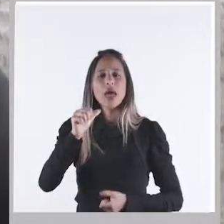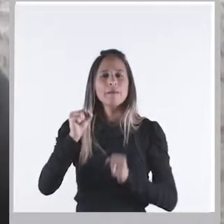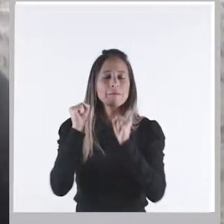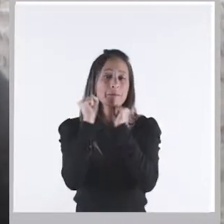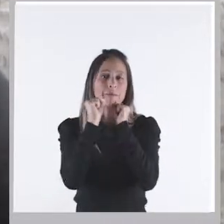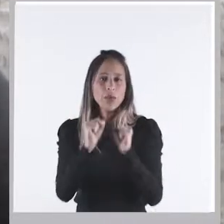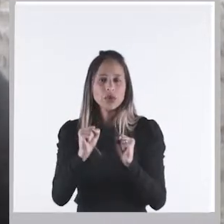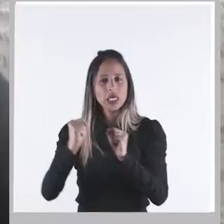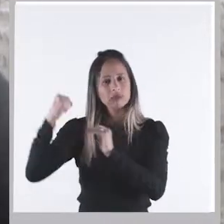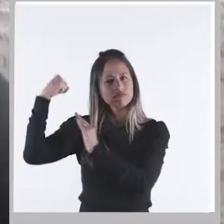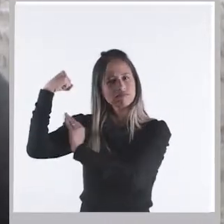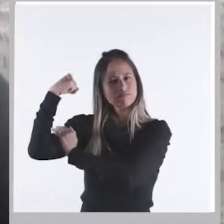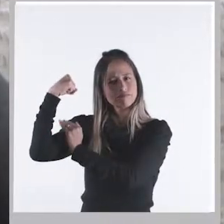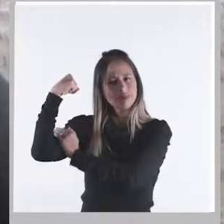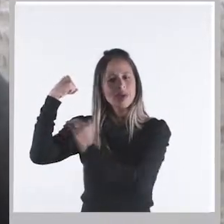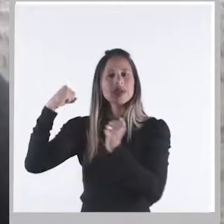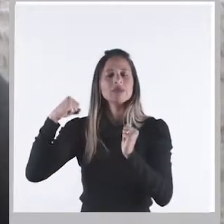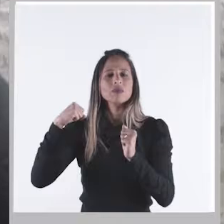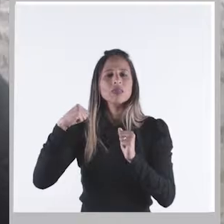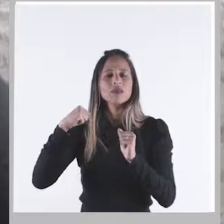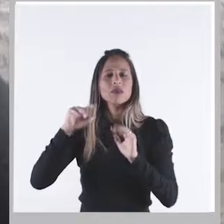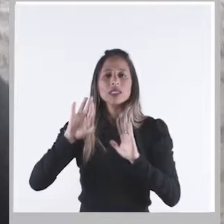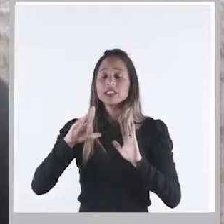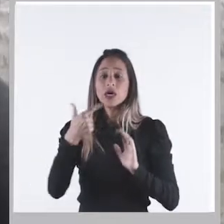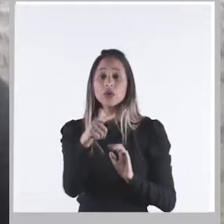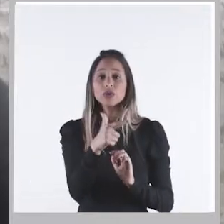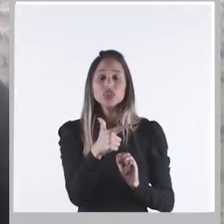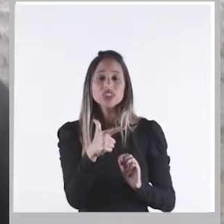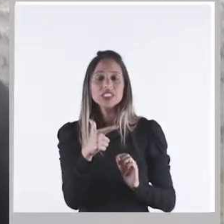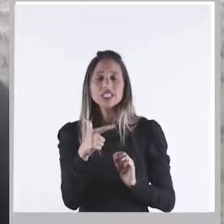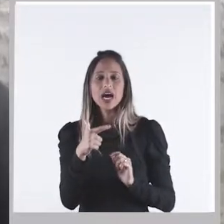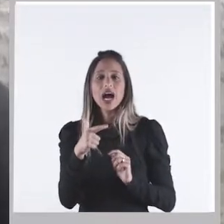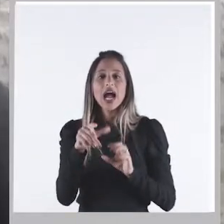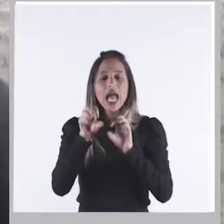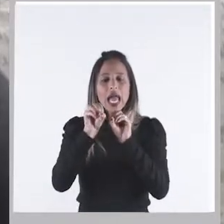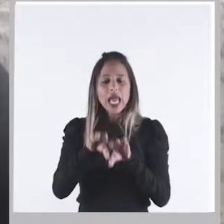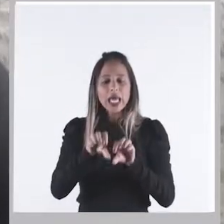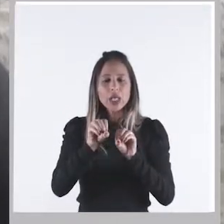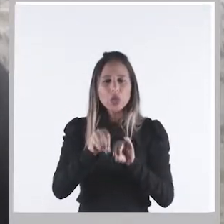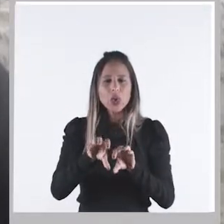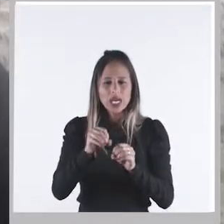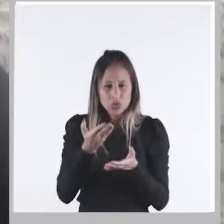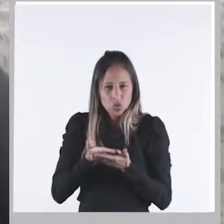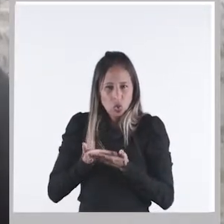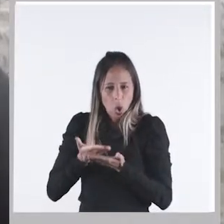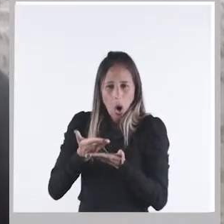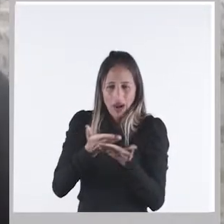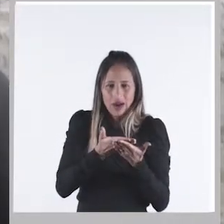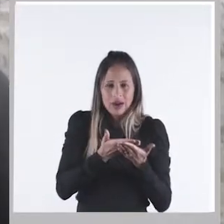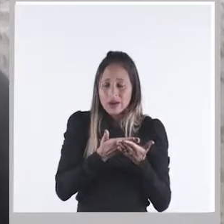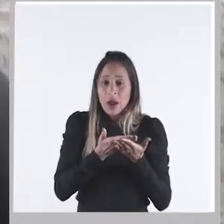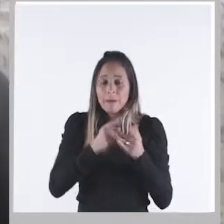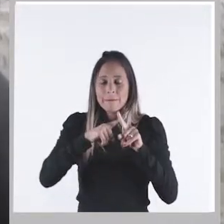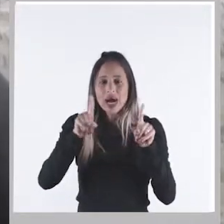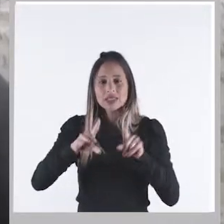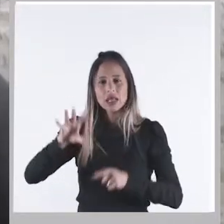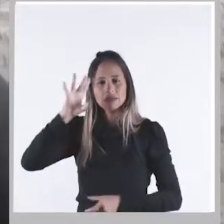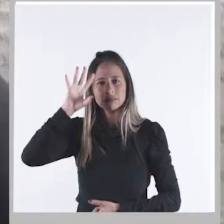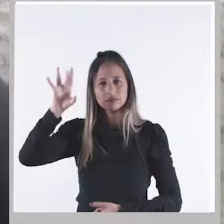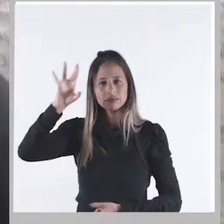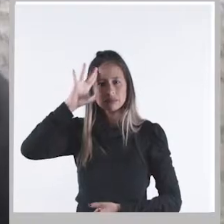assim, muito empoderada, embora não tenha tido acesso à educação formal, ela era uma mulher que refletia,